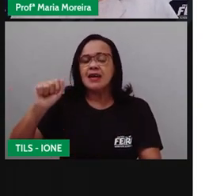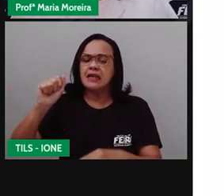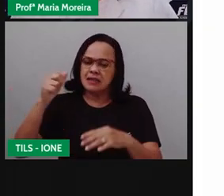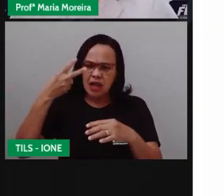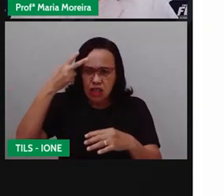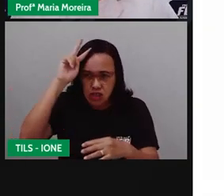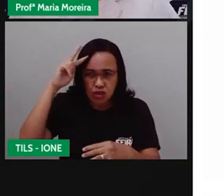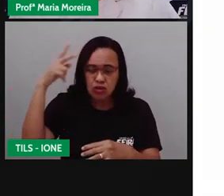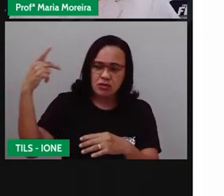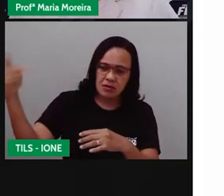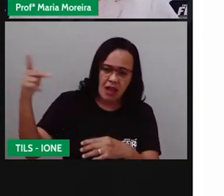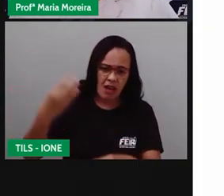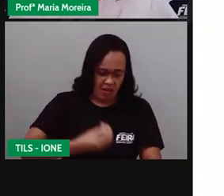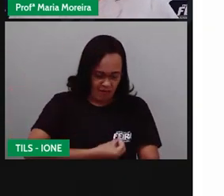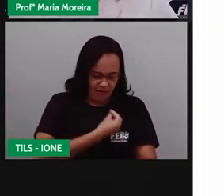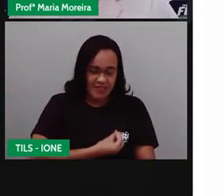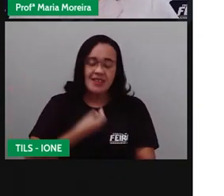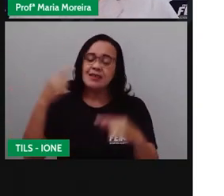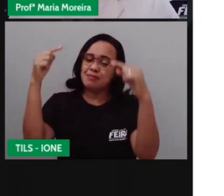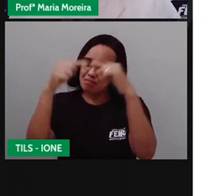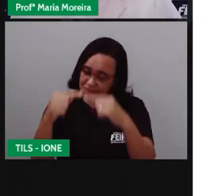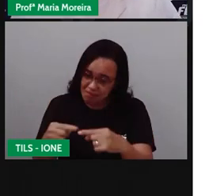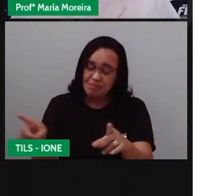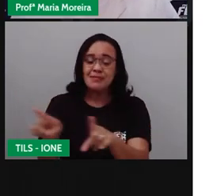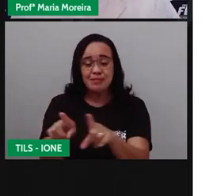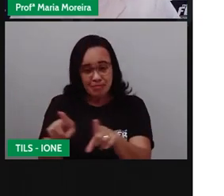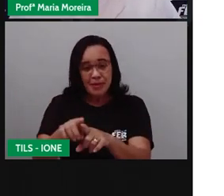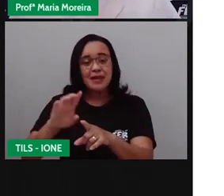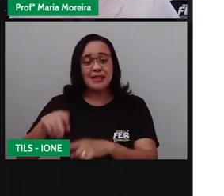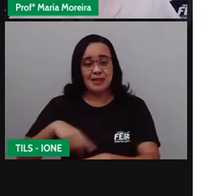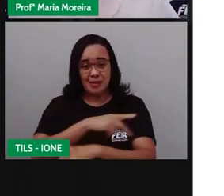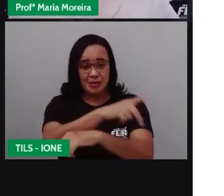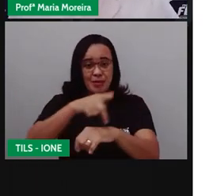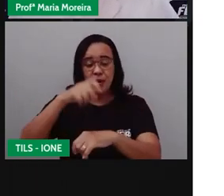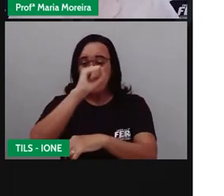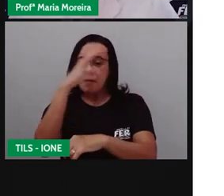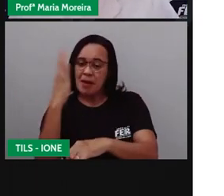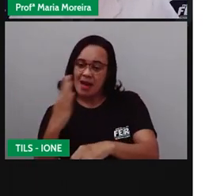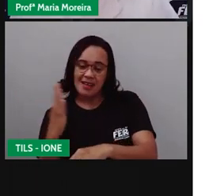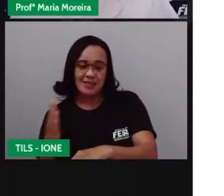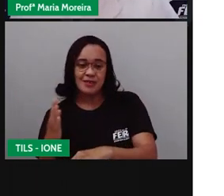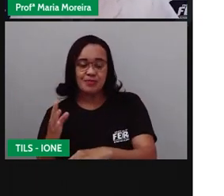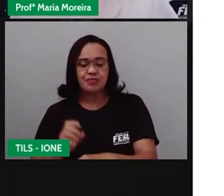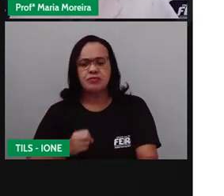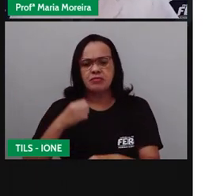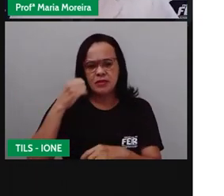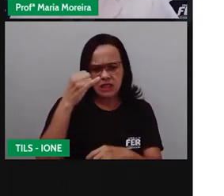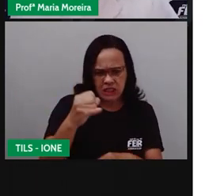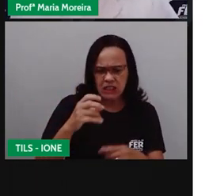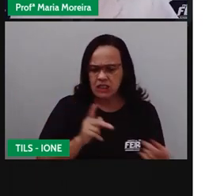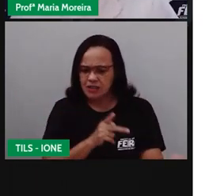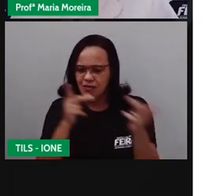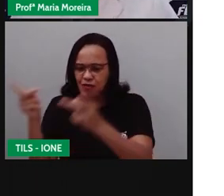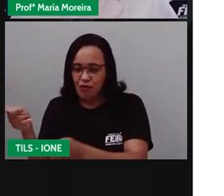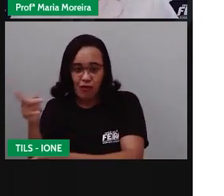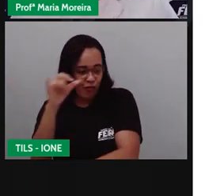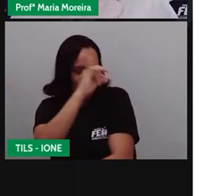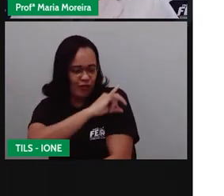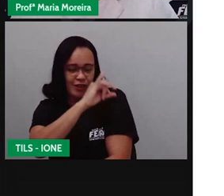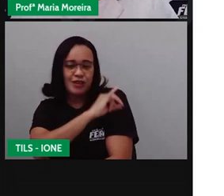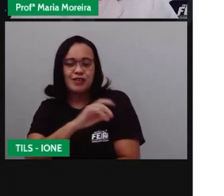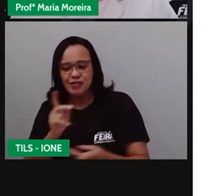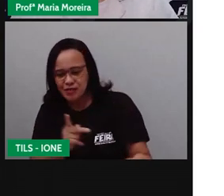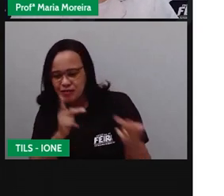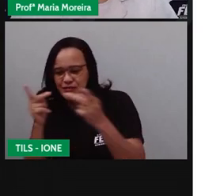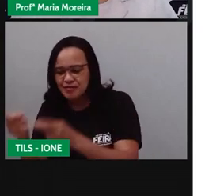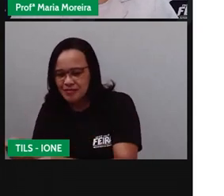que foi um dos maiores inventores brasileiros. Assim, quando for a Petrópolis, né, não deixe de conhecê-la, pois além de história, a